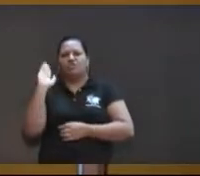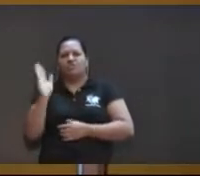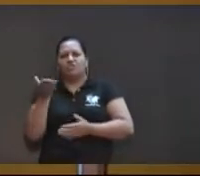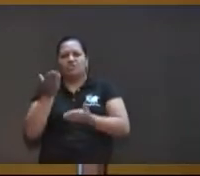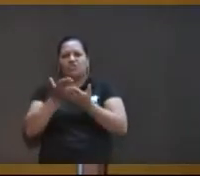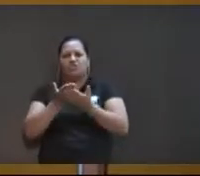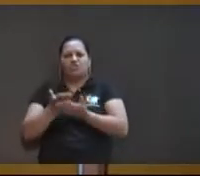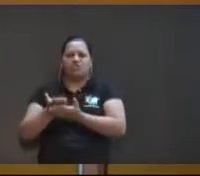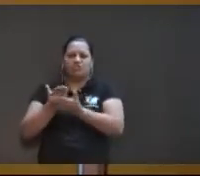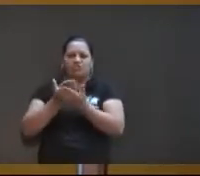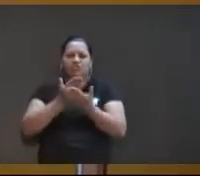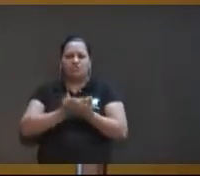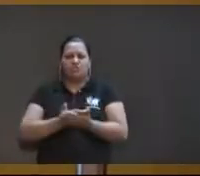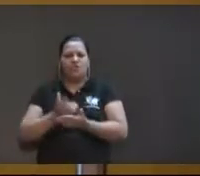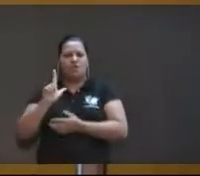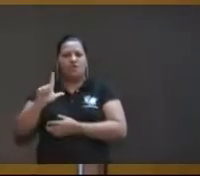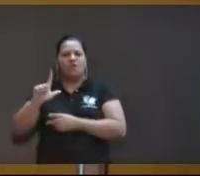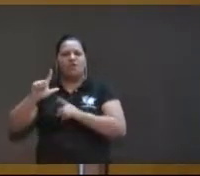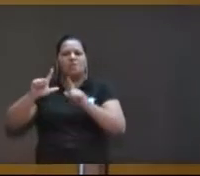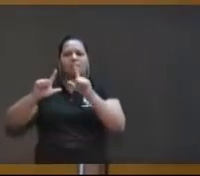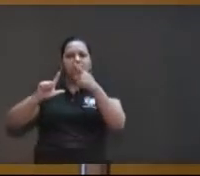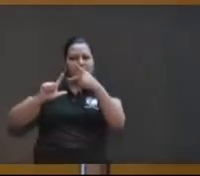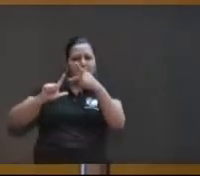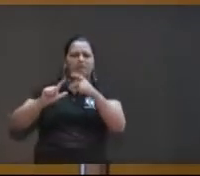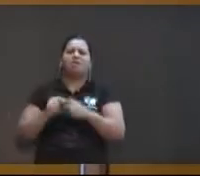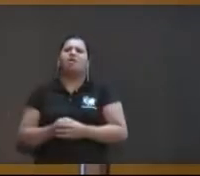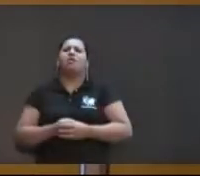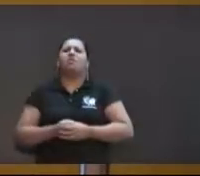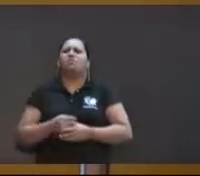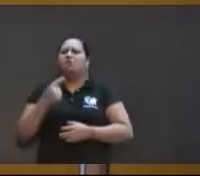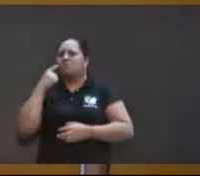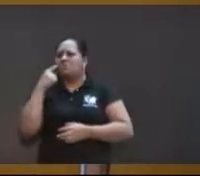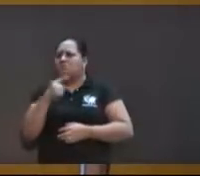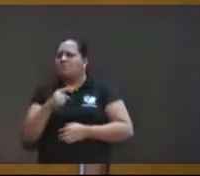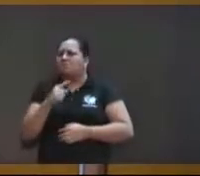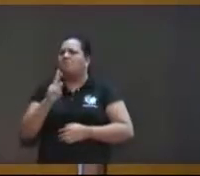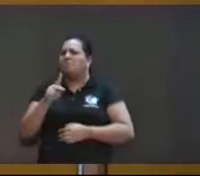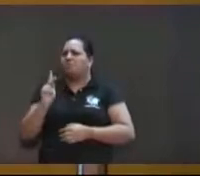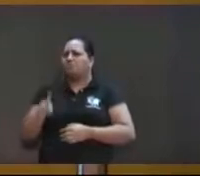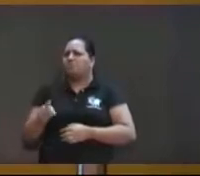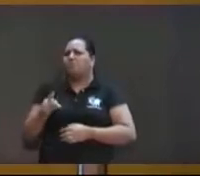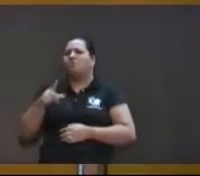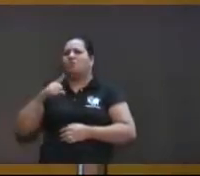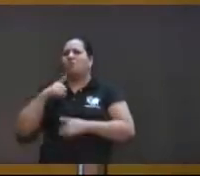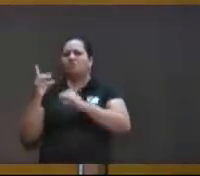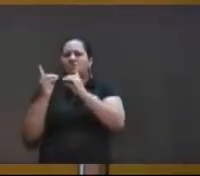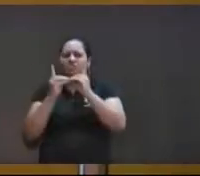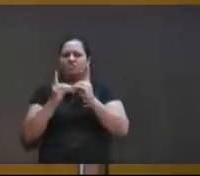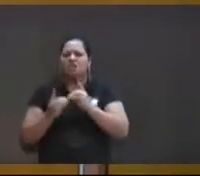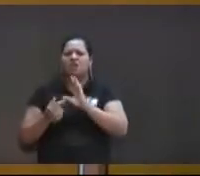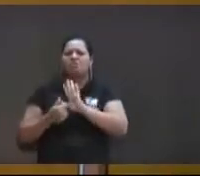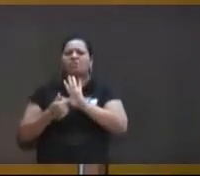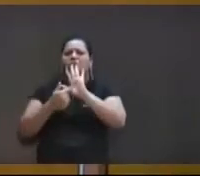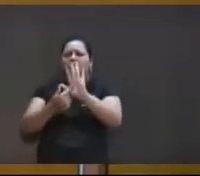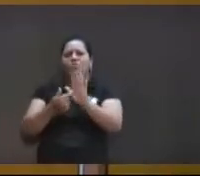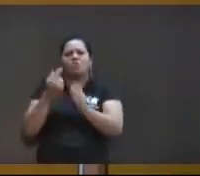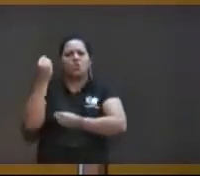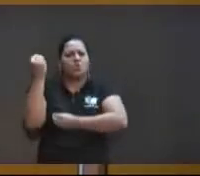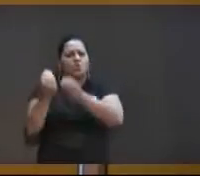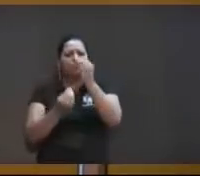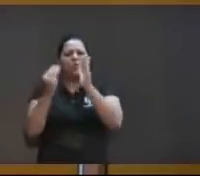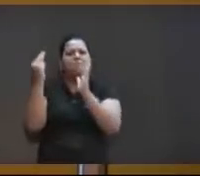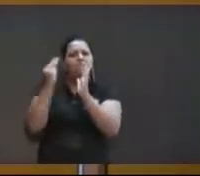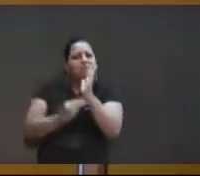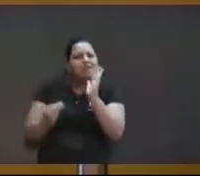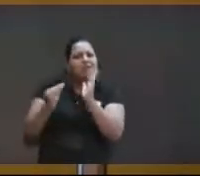EDP viu o quão ela foi didática e mostrar exatamente um método que